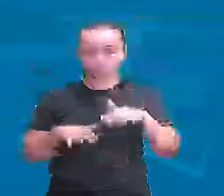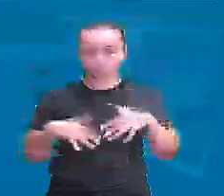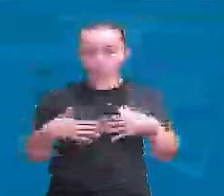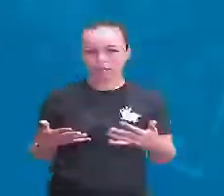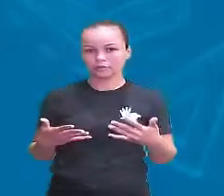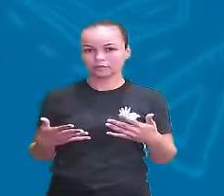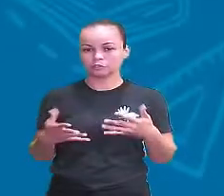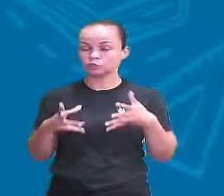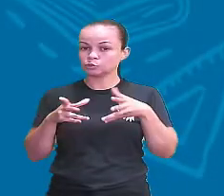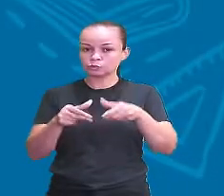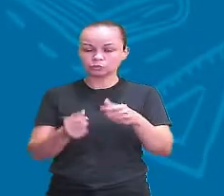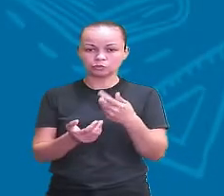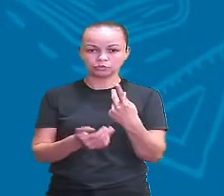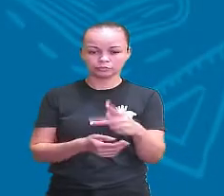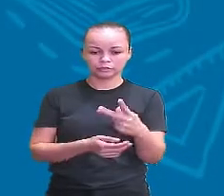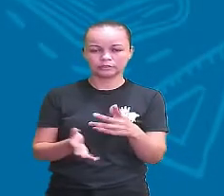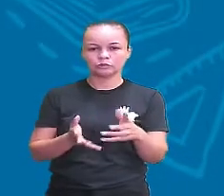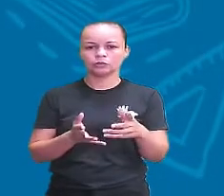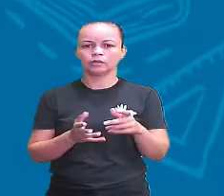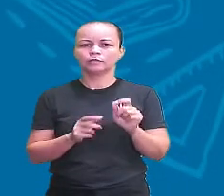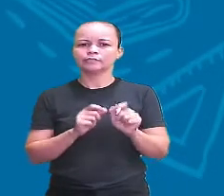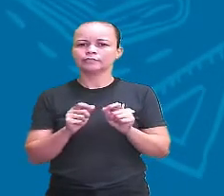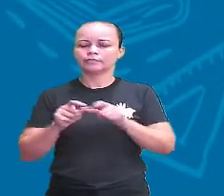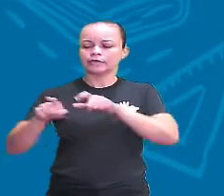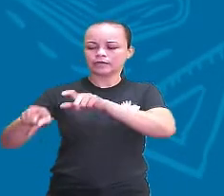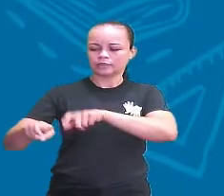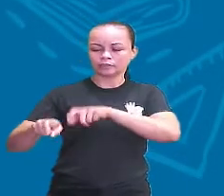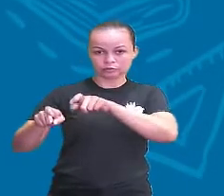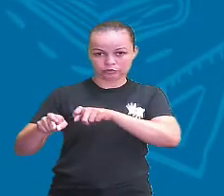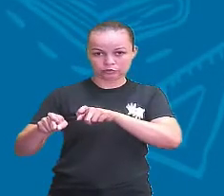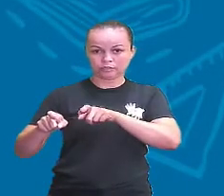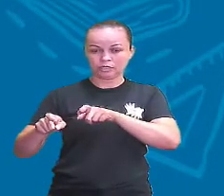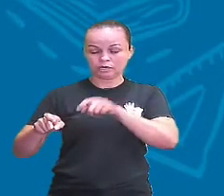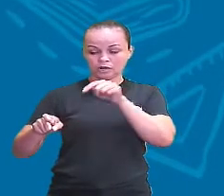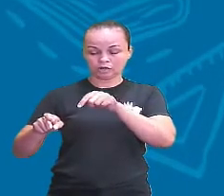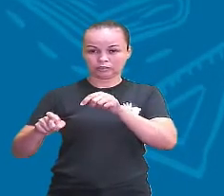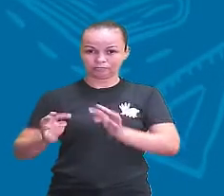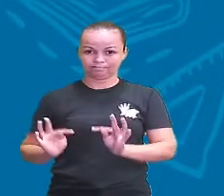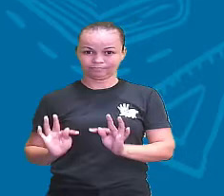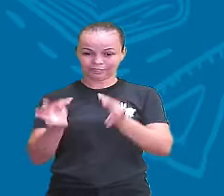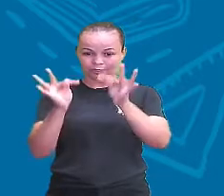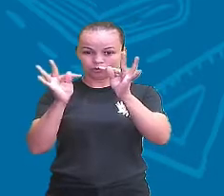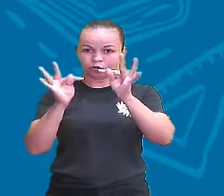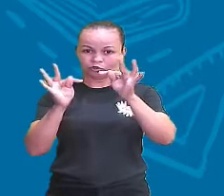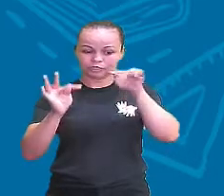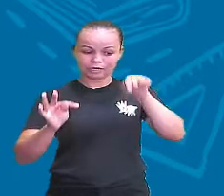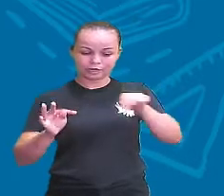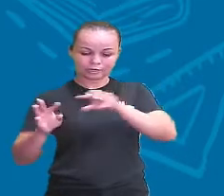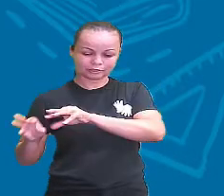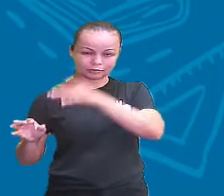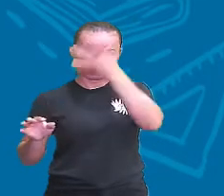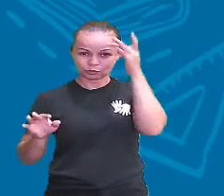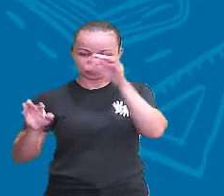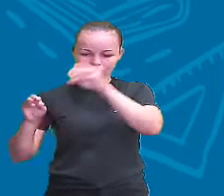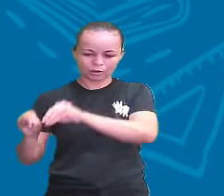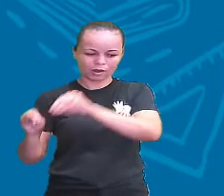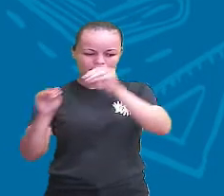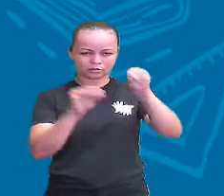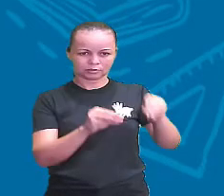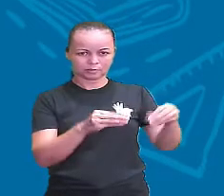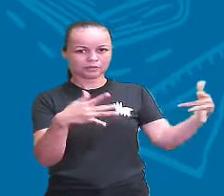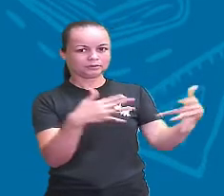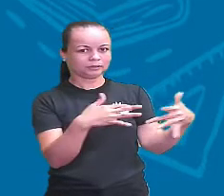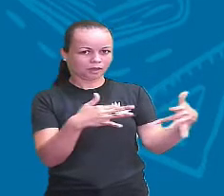além disso tudo, que a zona rural, com o avanço da tecnologia, fez com que as pessoas migrassem para o